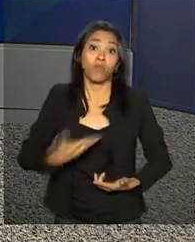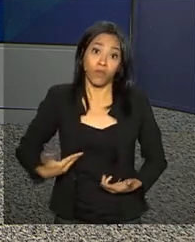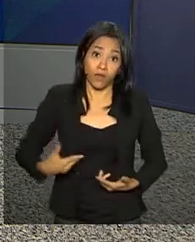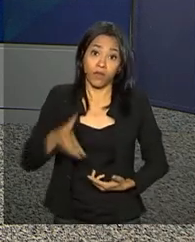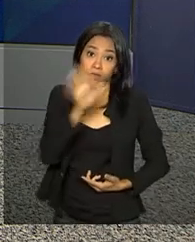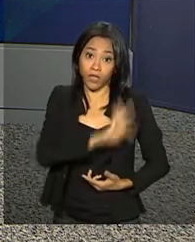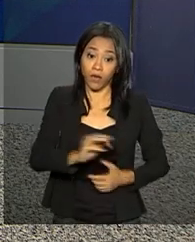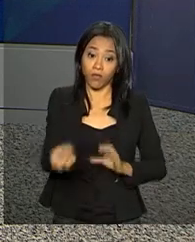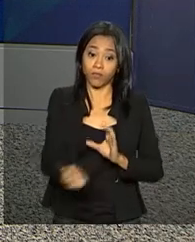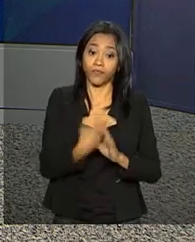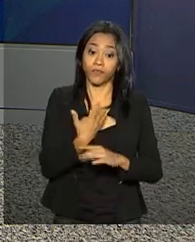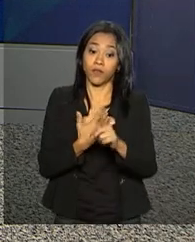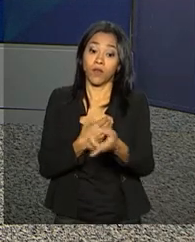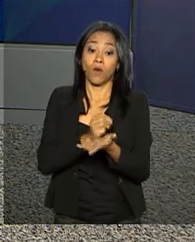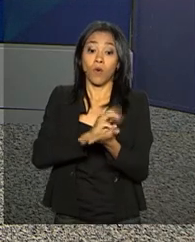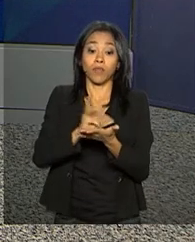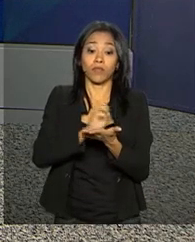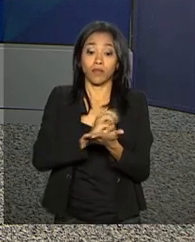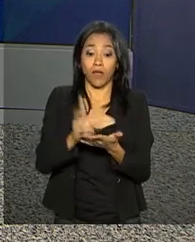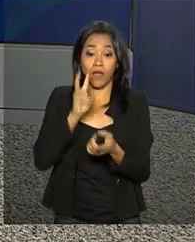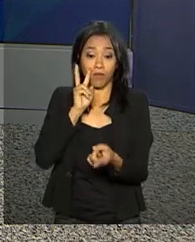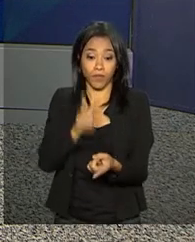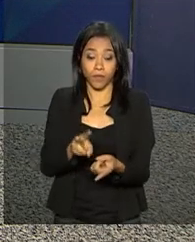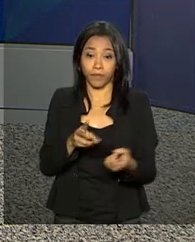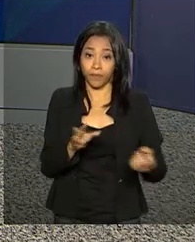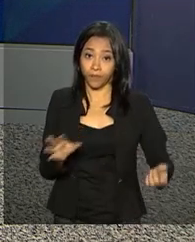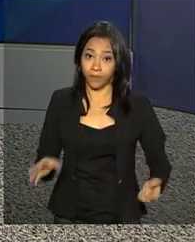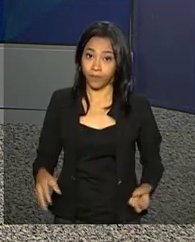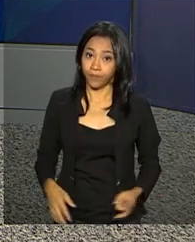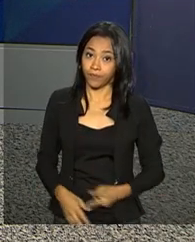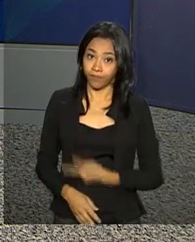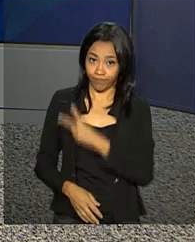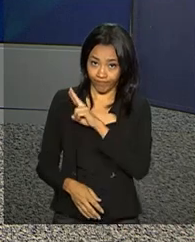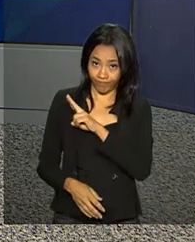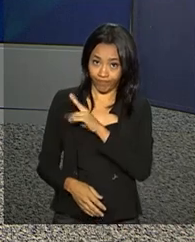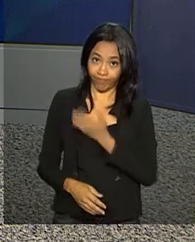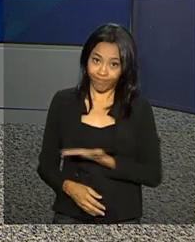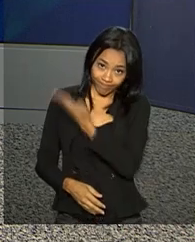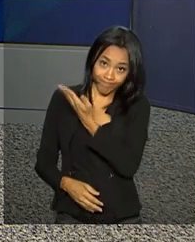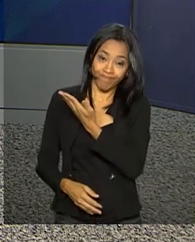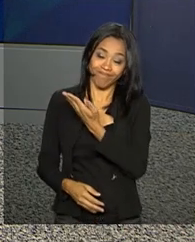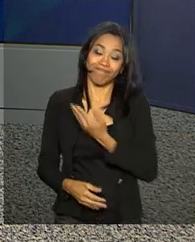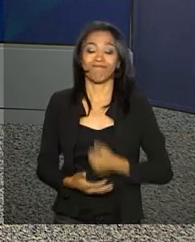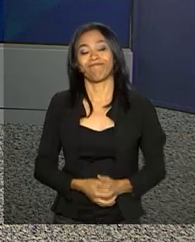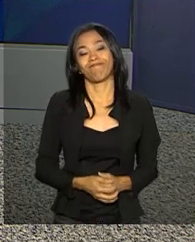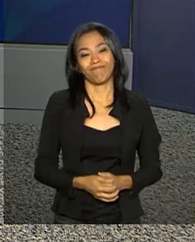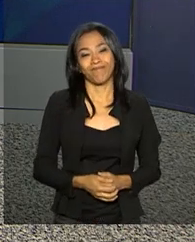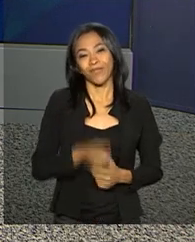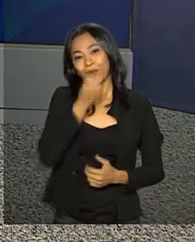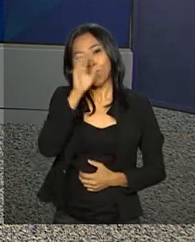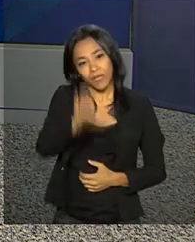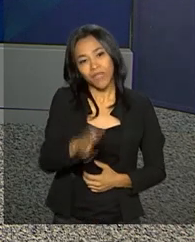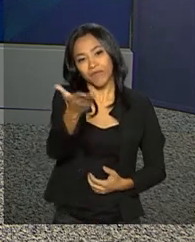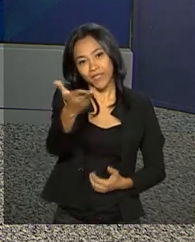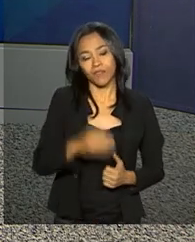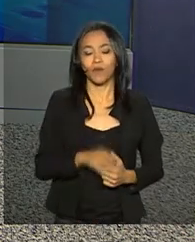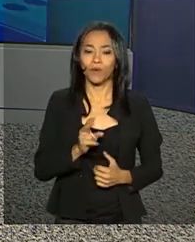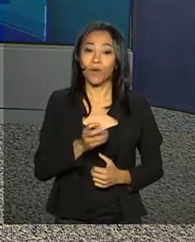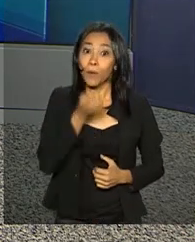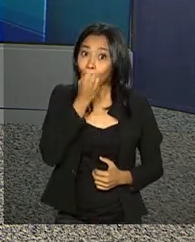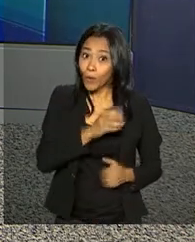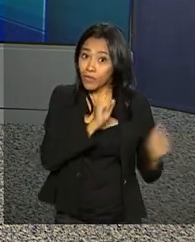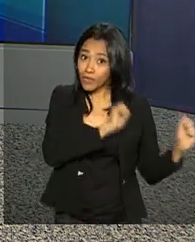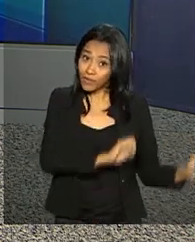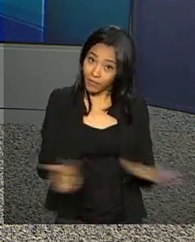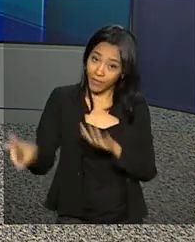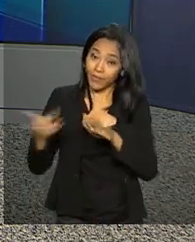o nosso WhatsApp. Anote aí, 619-9867-8787. Uma boa tarde para você, uma boa